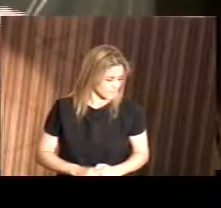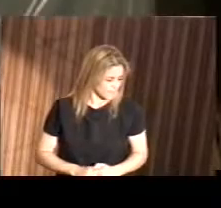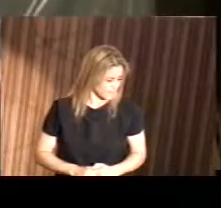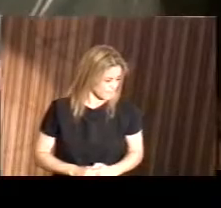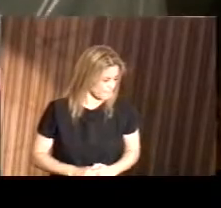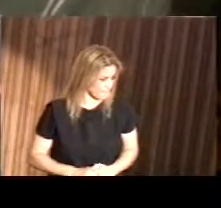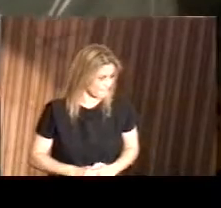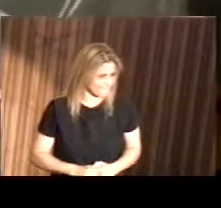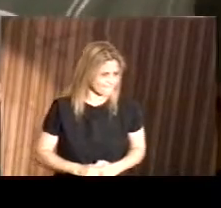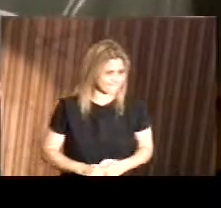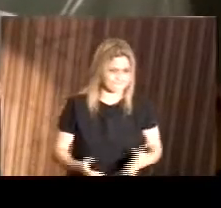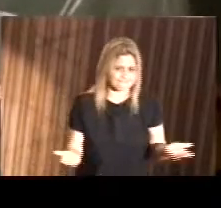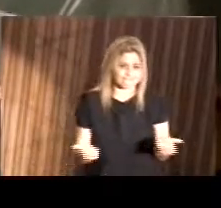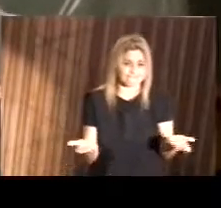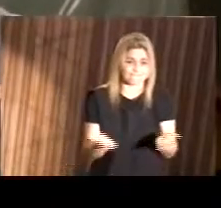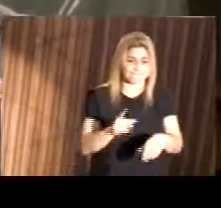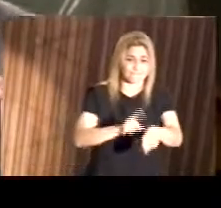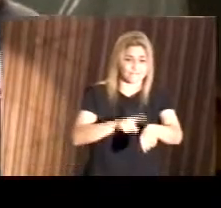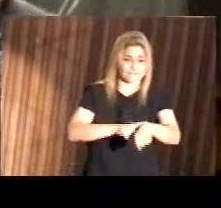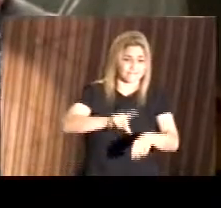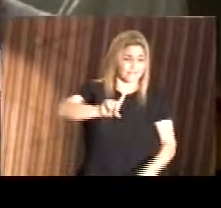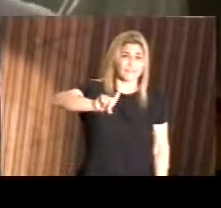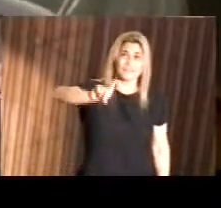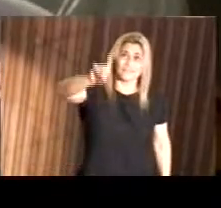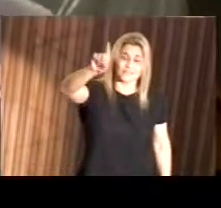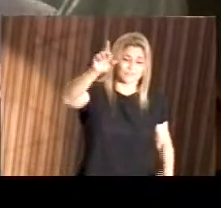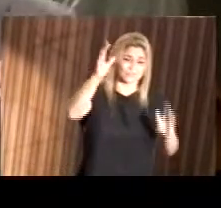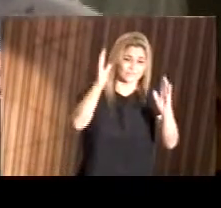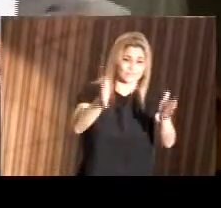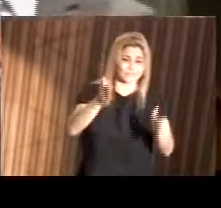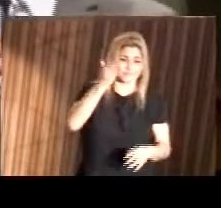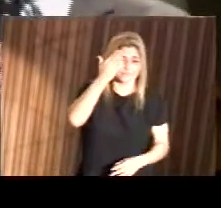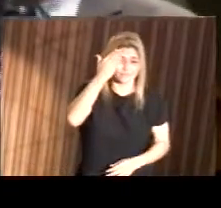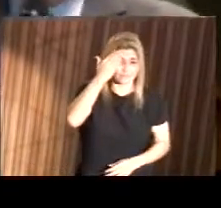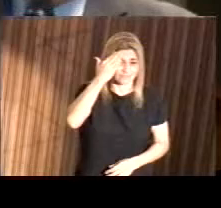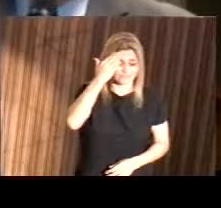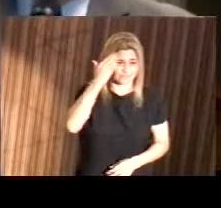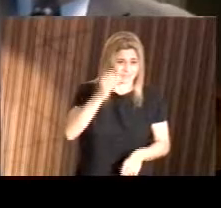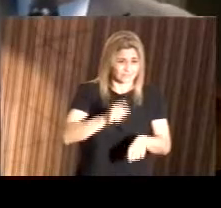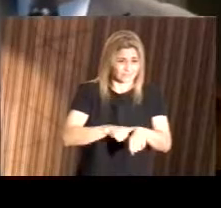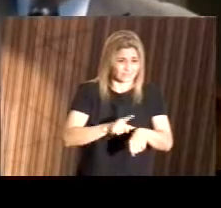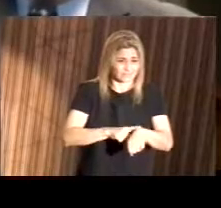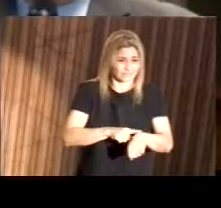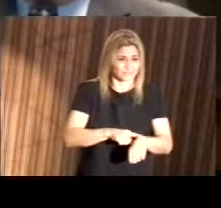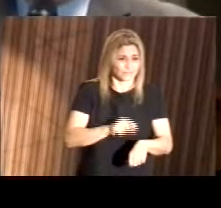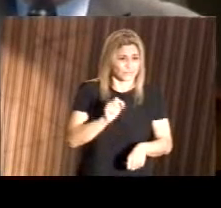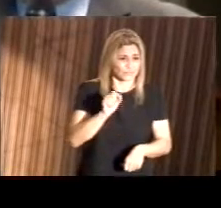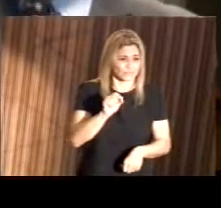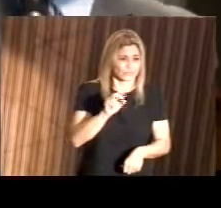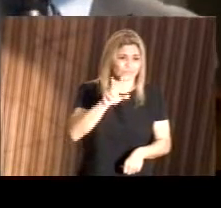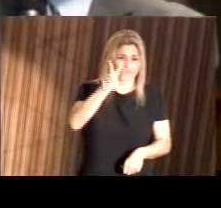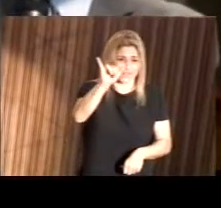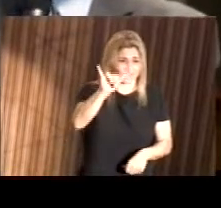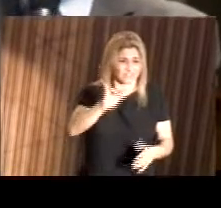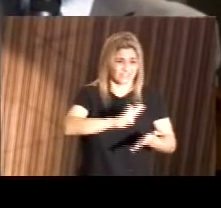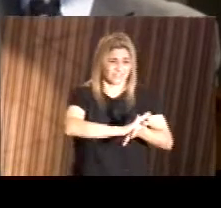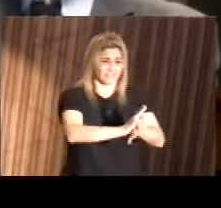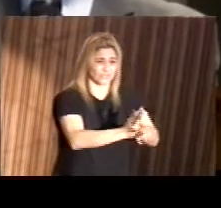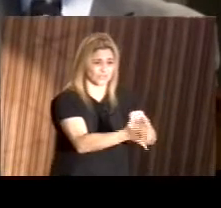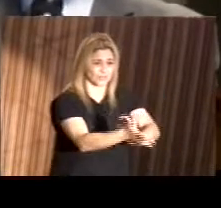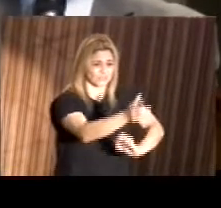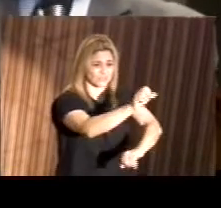Nesse tempo, Deus já sabia que logo teria que destruir a cidade de Sodoma e